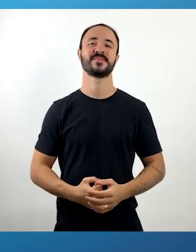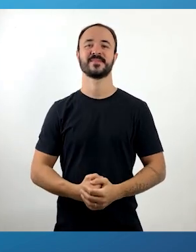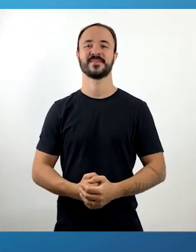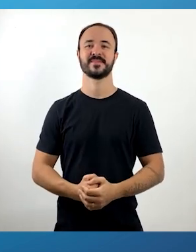próxima aula